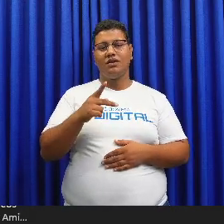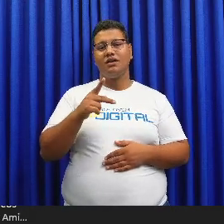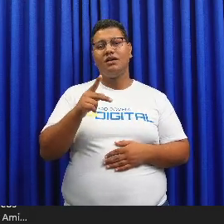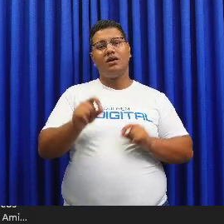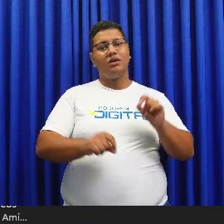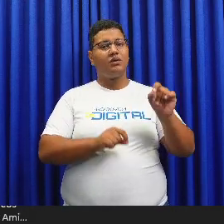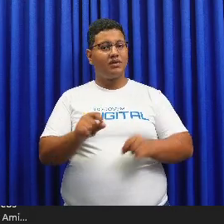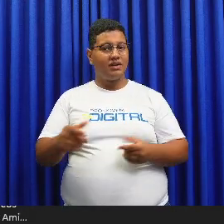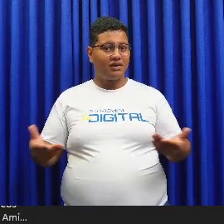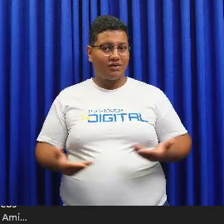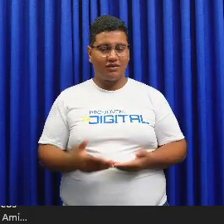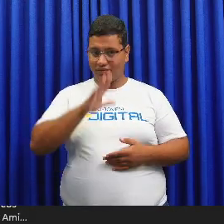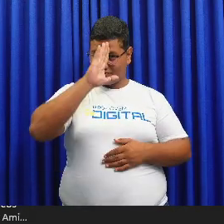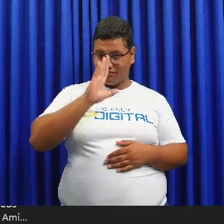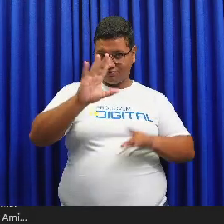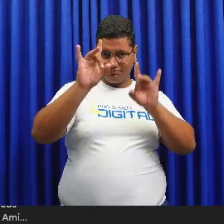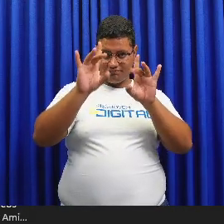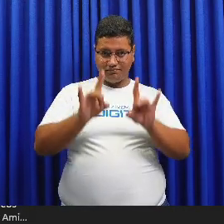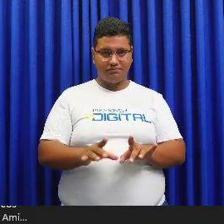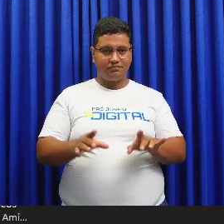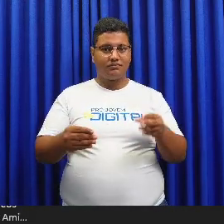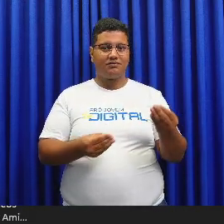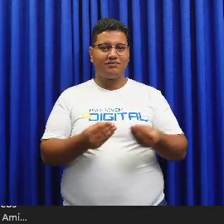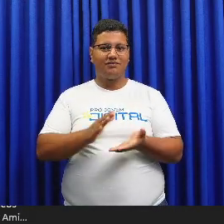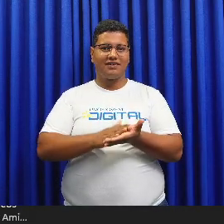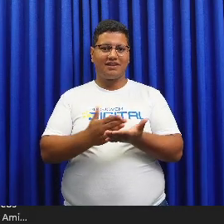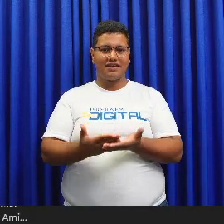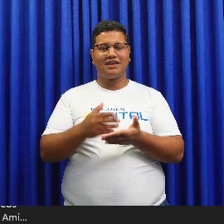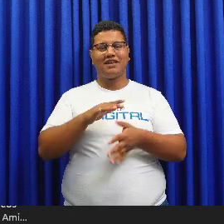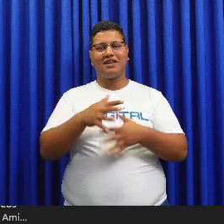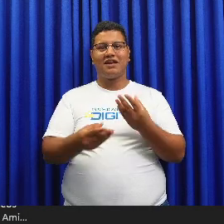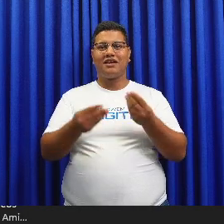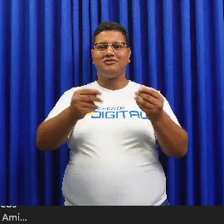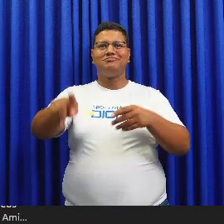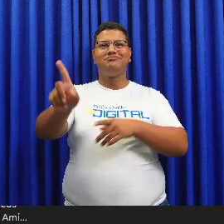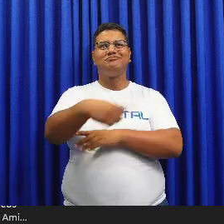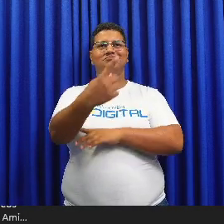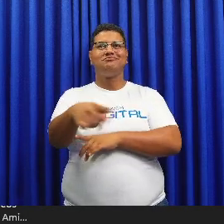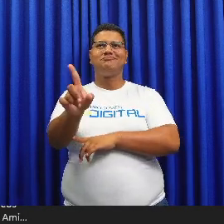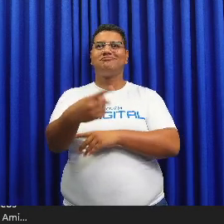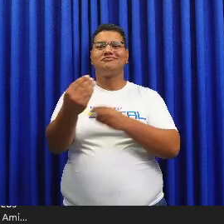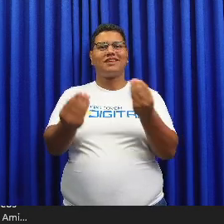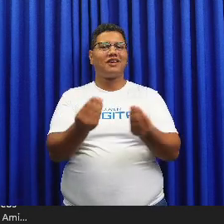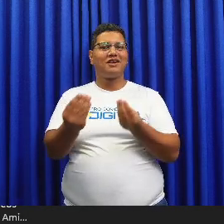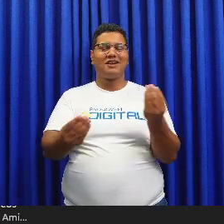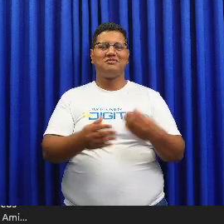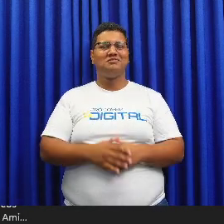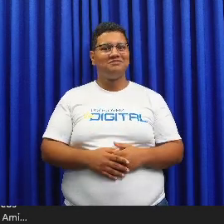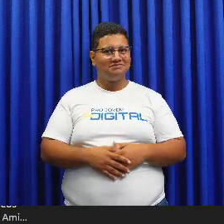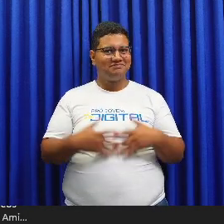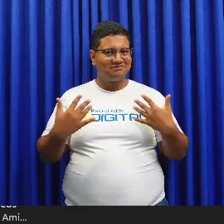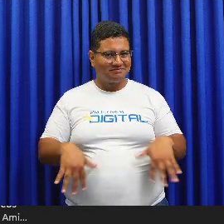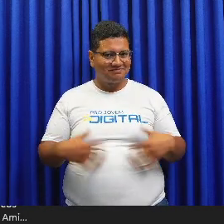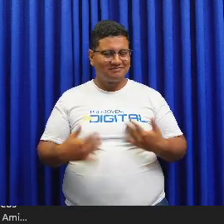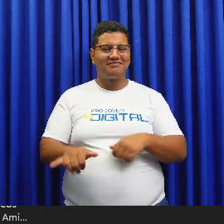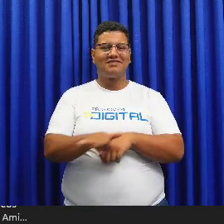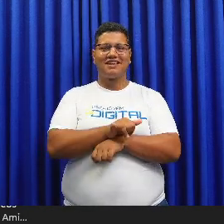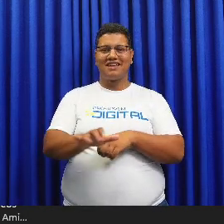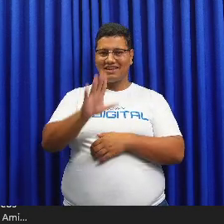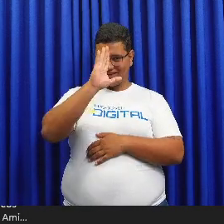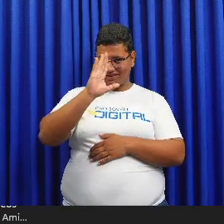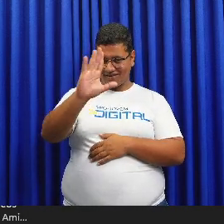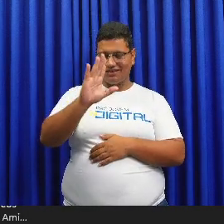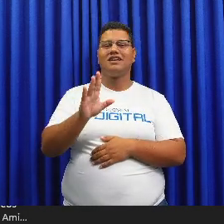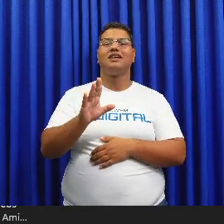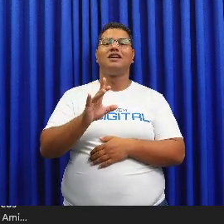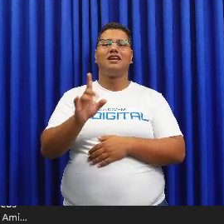pim? Isso aqui vai te ajudar muito. Como é que o tradutor vai traduzir pode pirim pim pim? Esse aqui é a ferramenta mágica